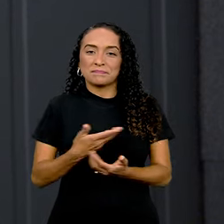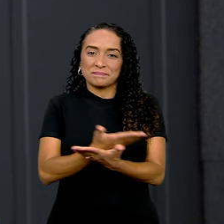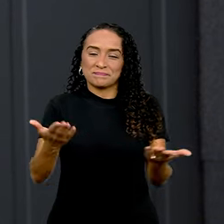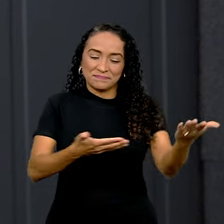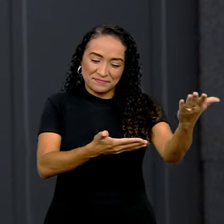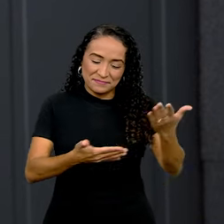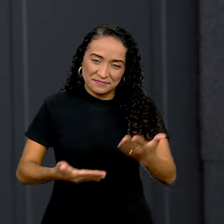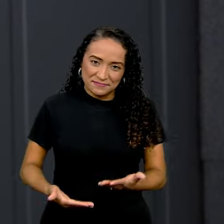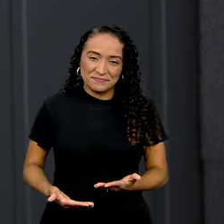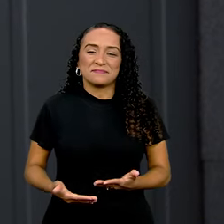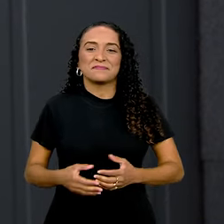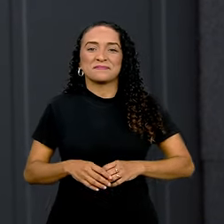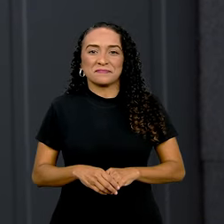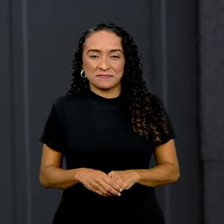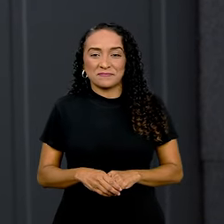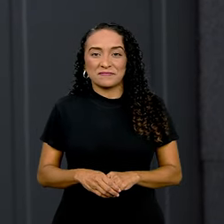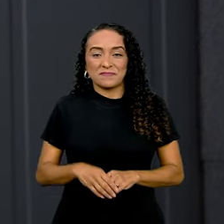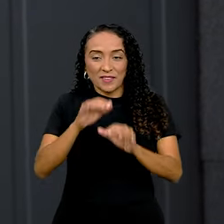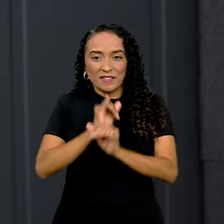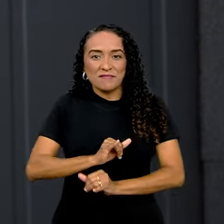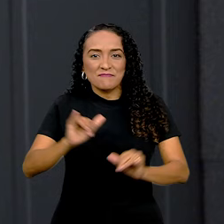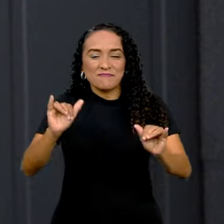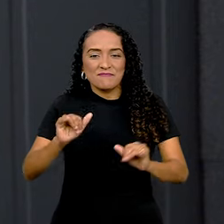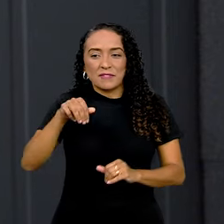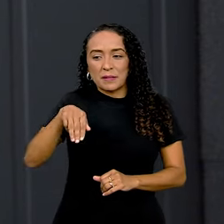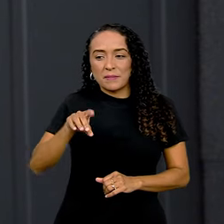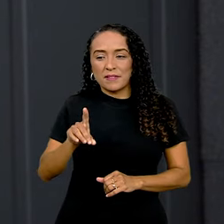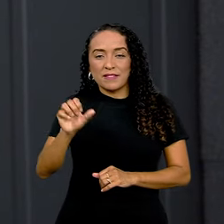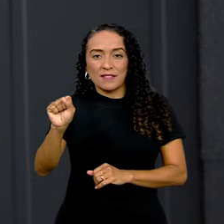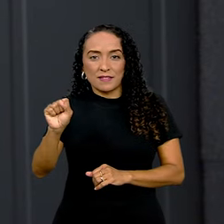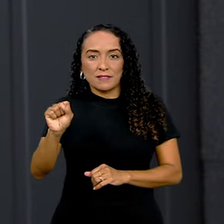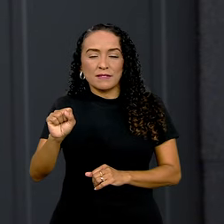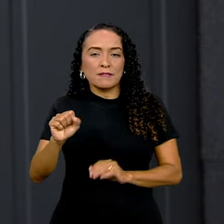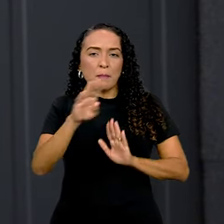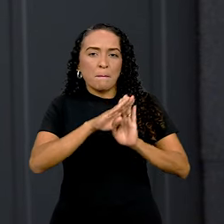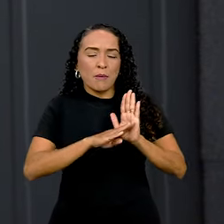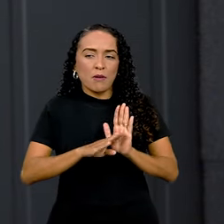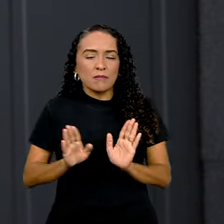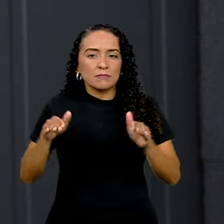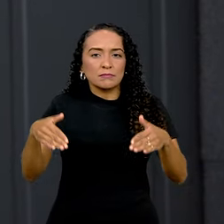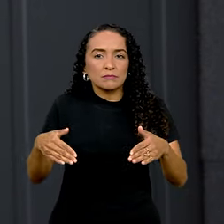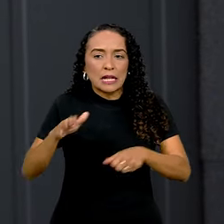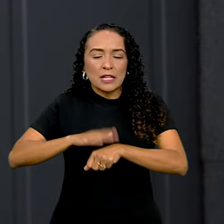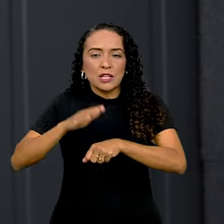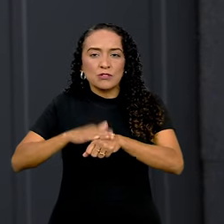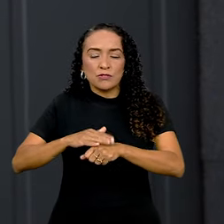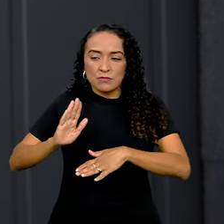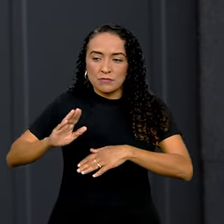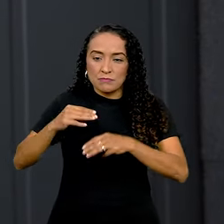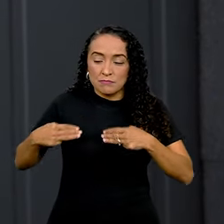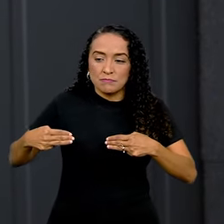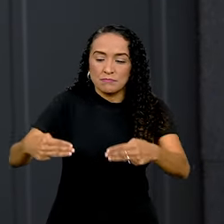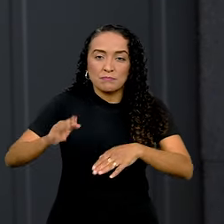sejam todas bem-vindas e bem-vindos ao falem DS um programa reservado para mostrar as ações do Ministério do